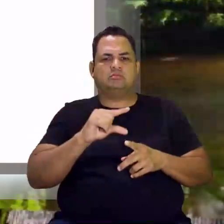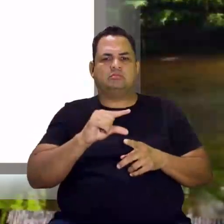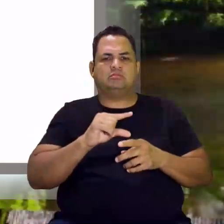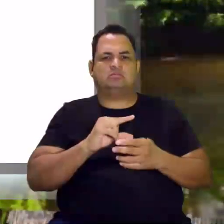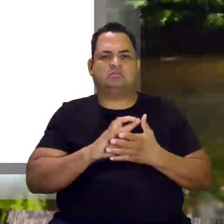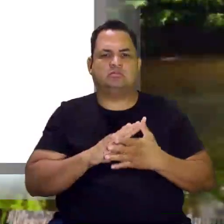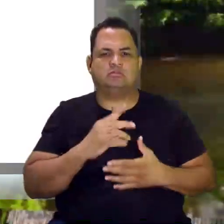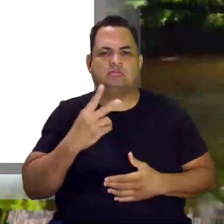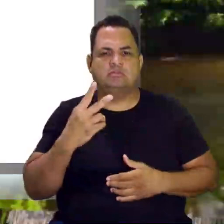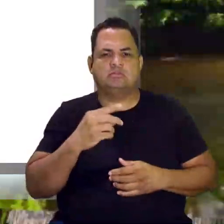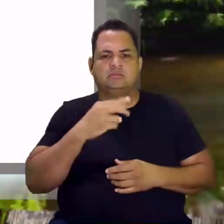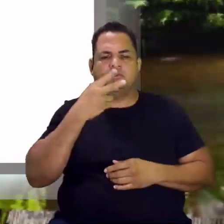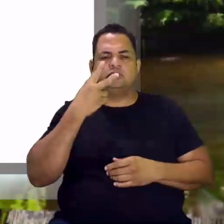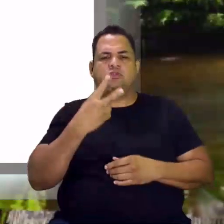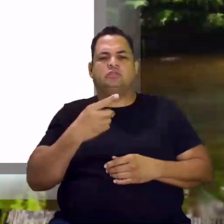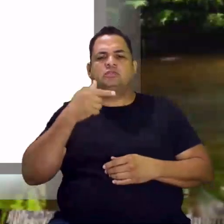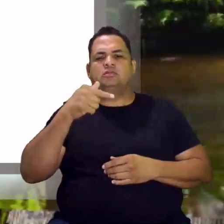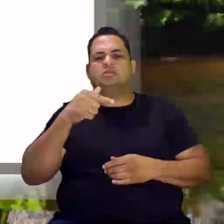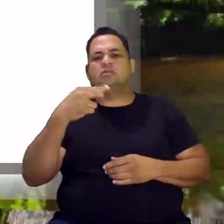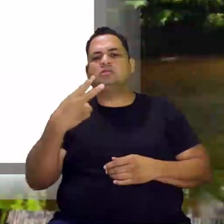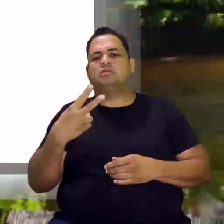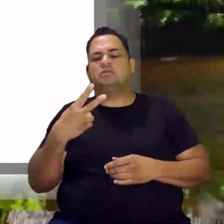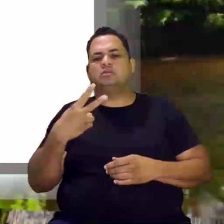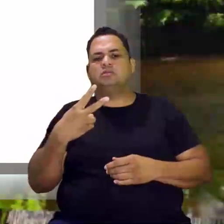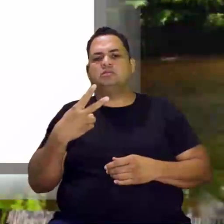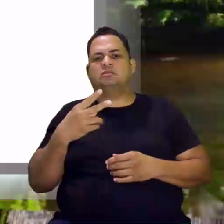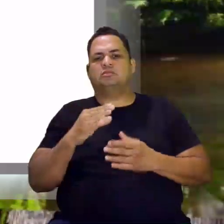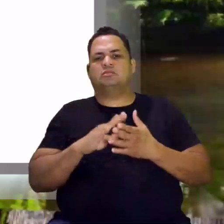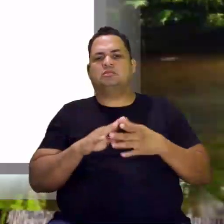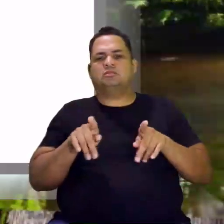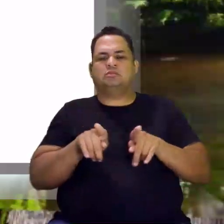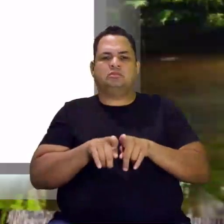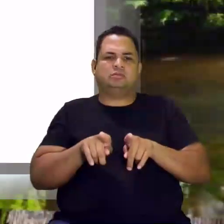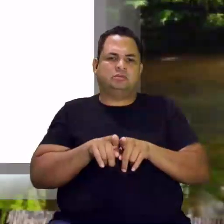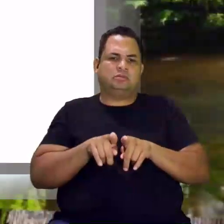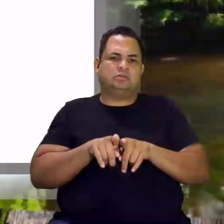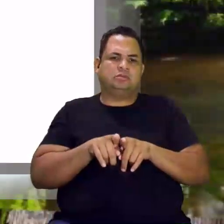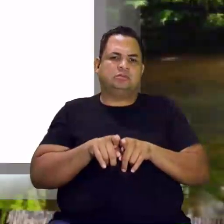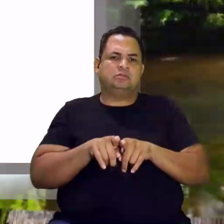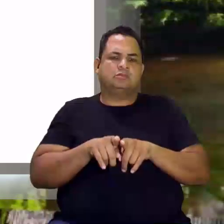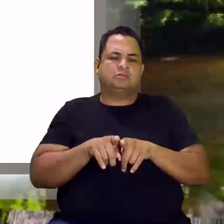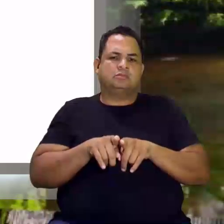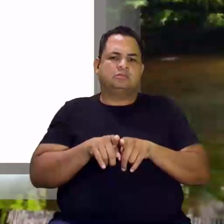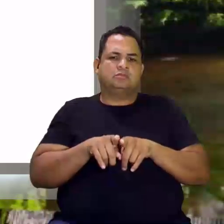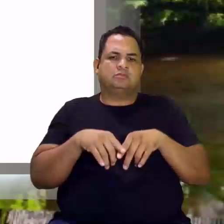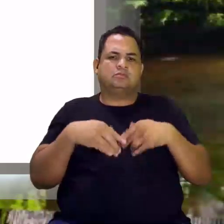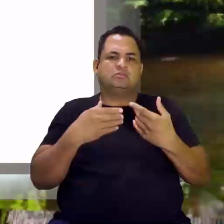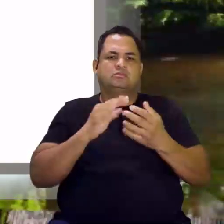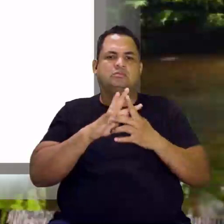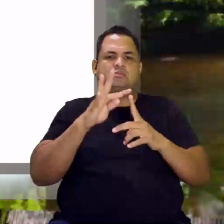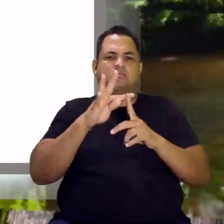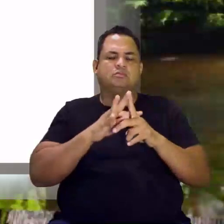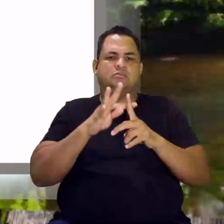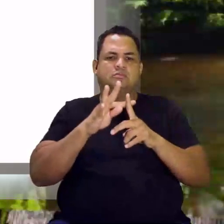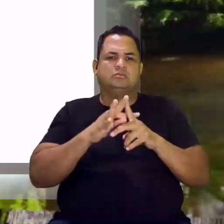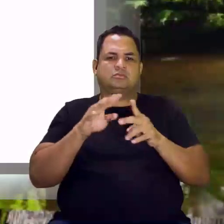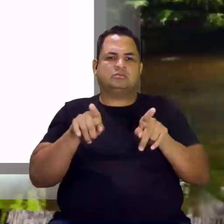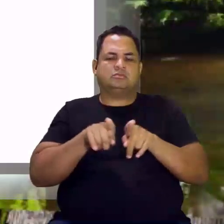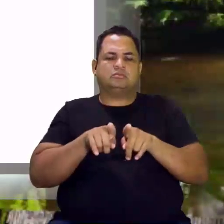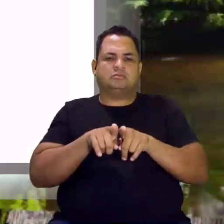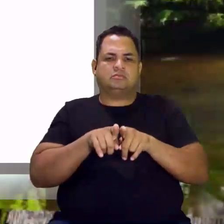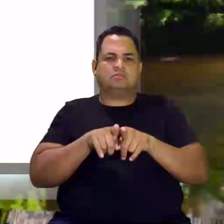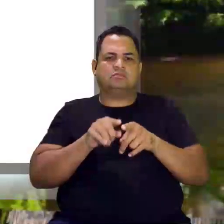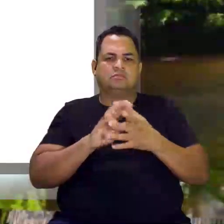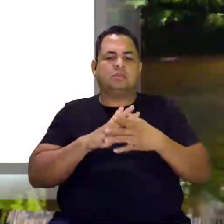menos 272, né, graus Celsius. Também, nesse meio, com essa temperatura baixíssima, também